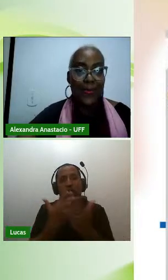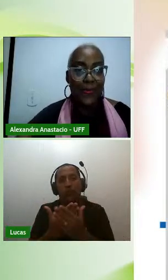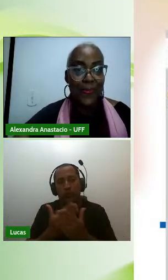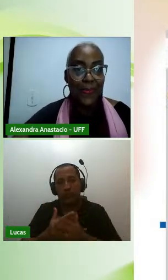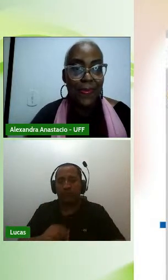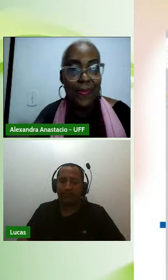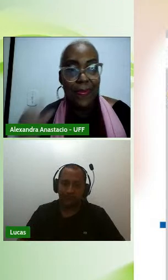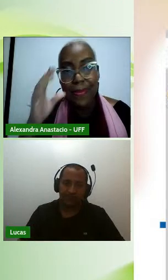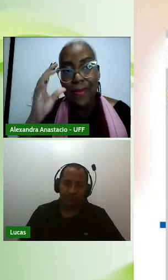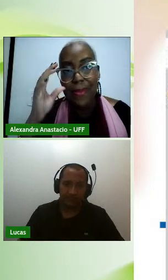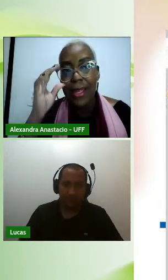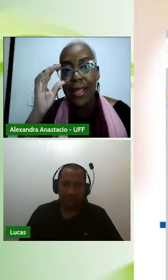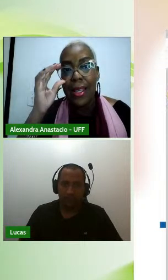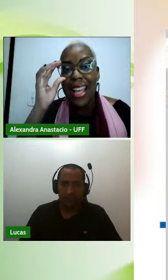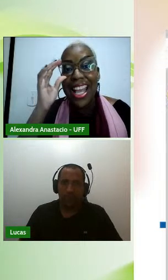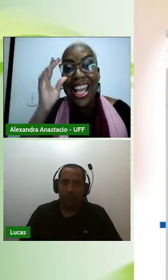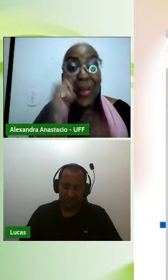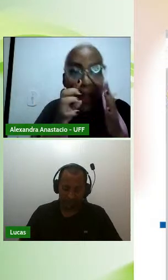Próximo.